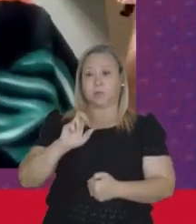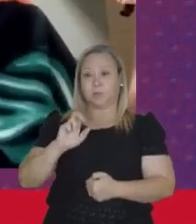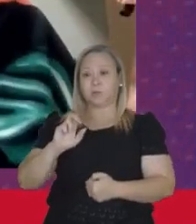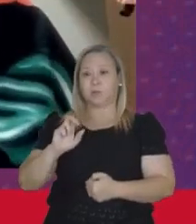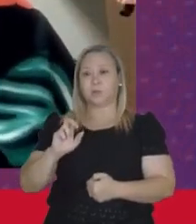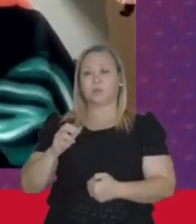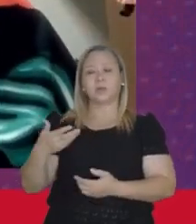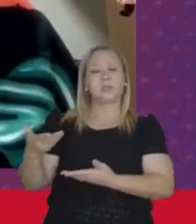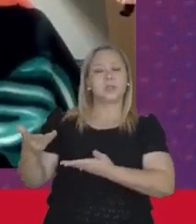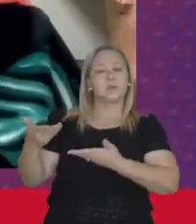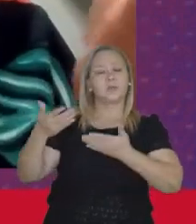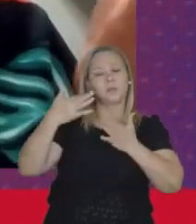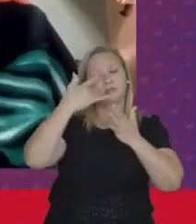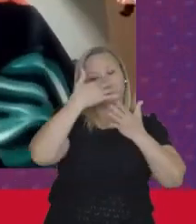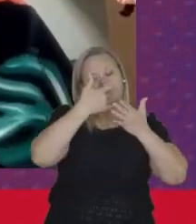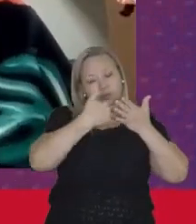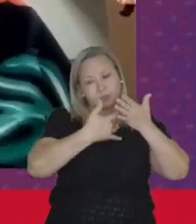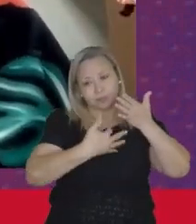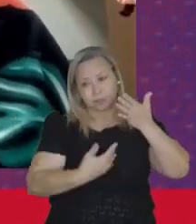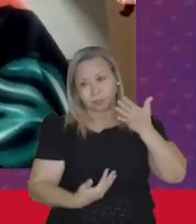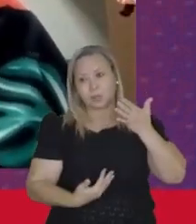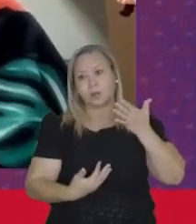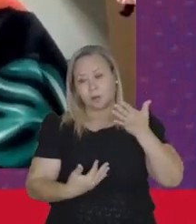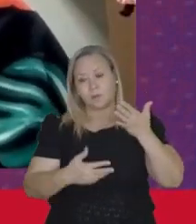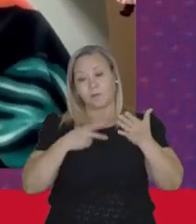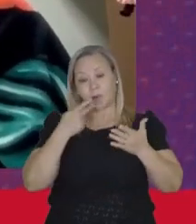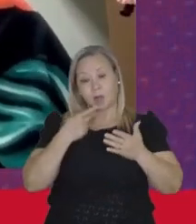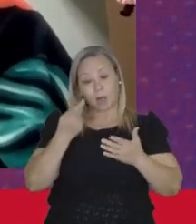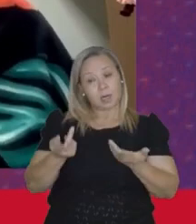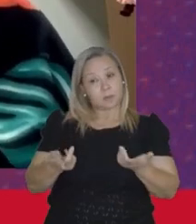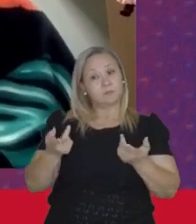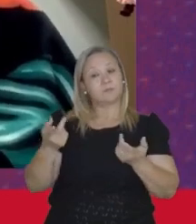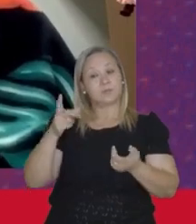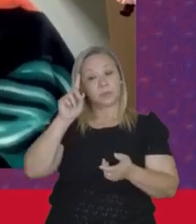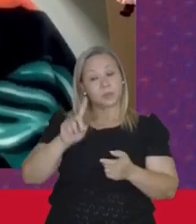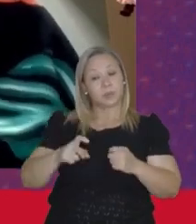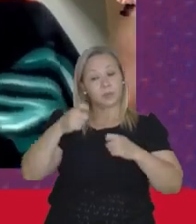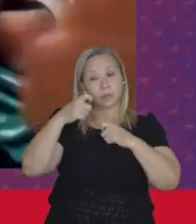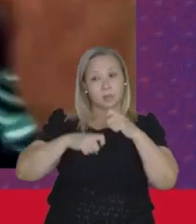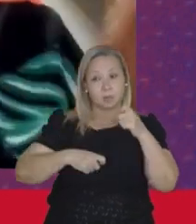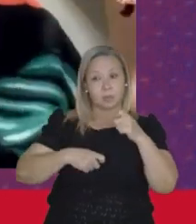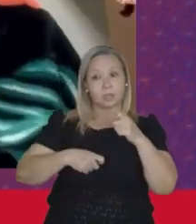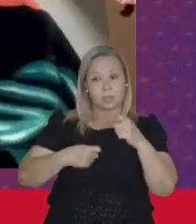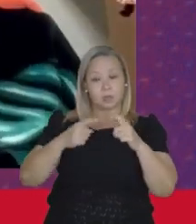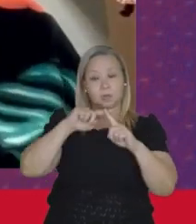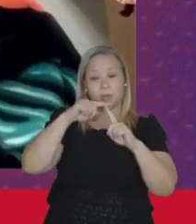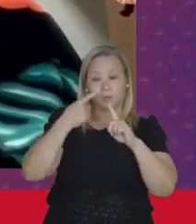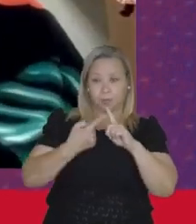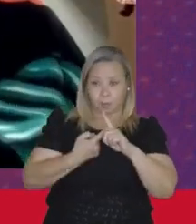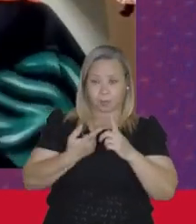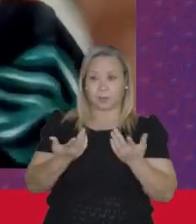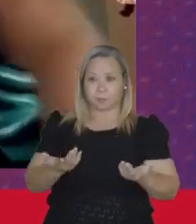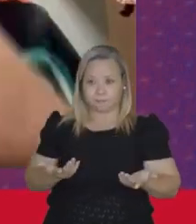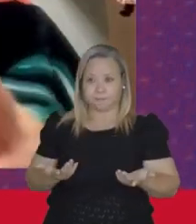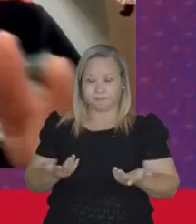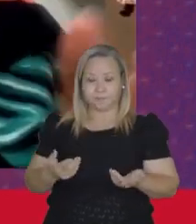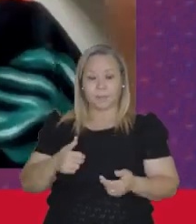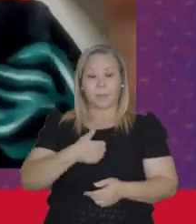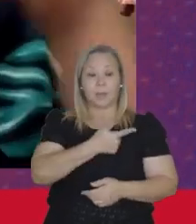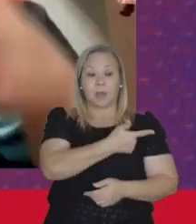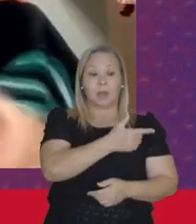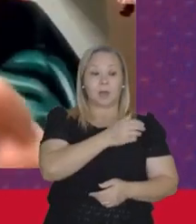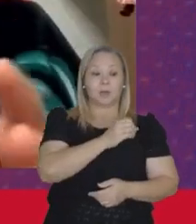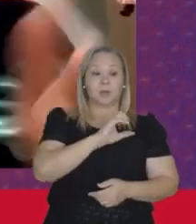eles vão trazendo esse recorte, sobretudo nos direitos sexuais e reprodutivos. E em 2009, o